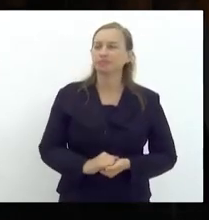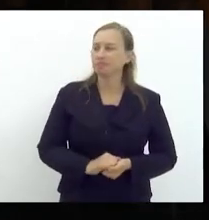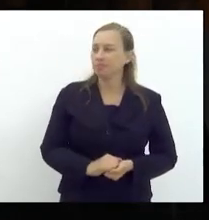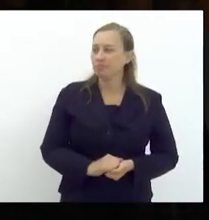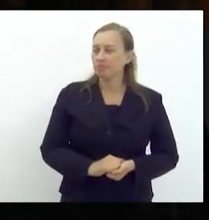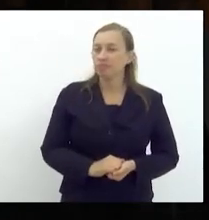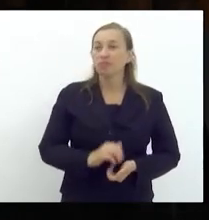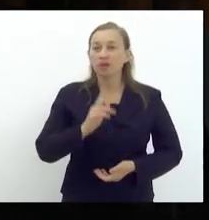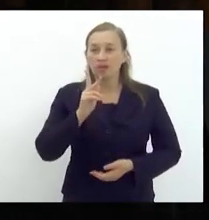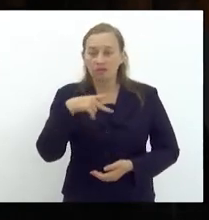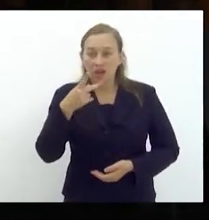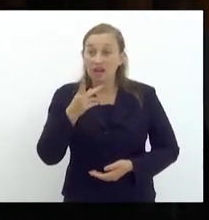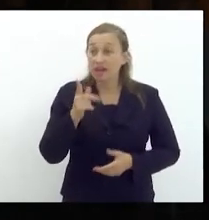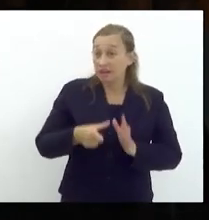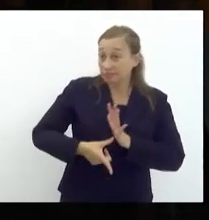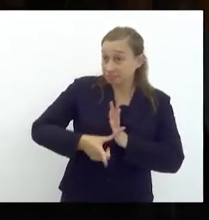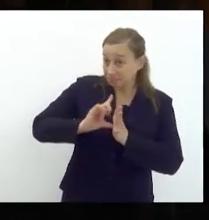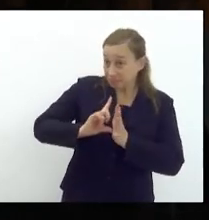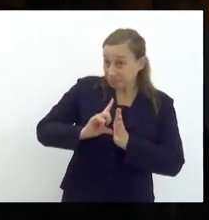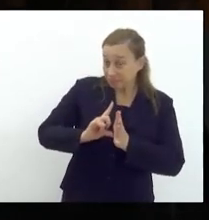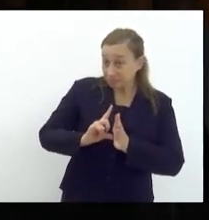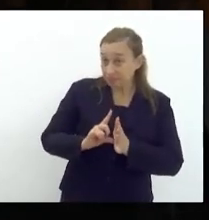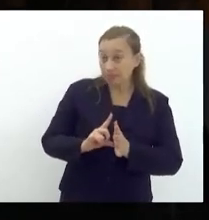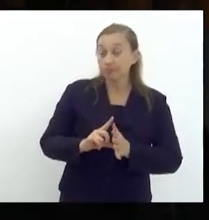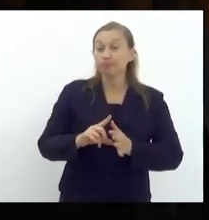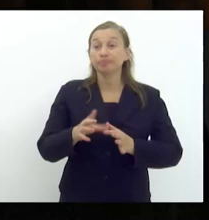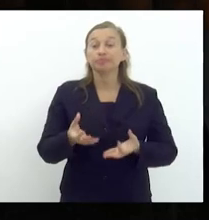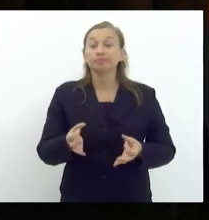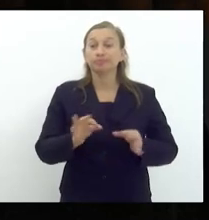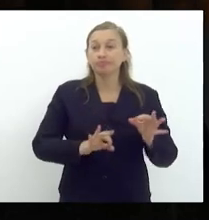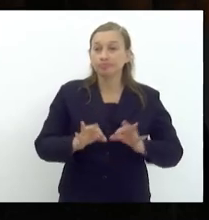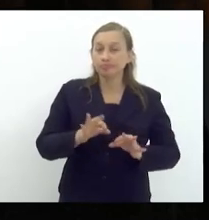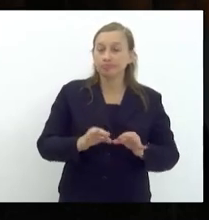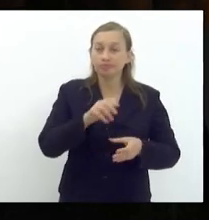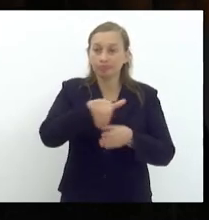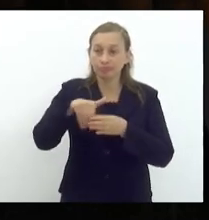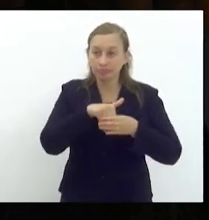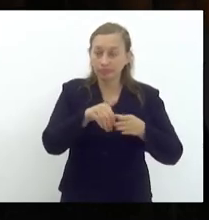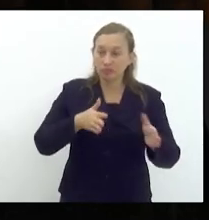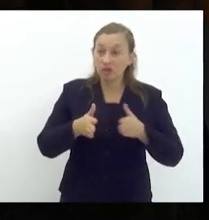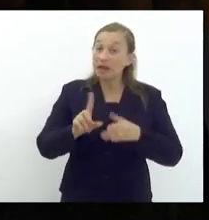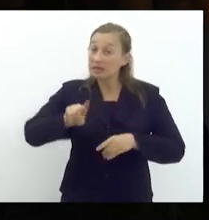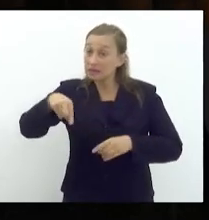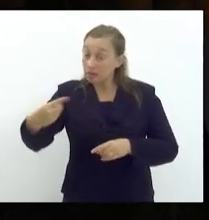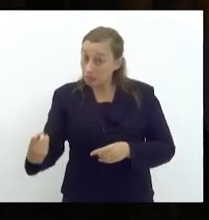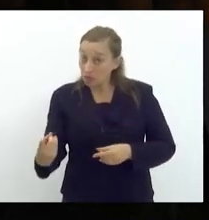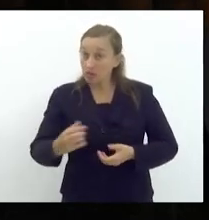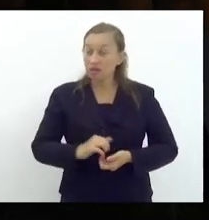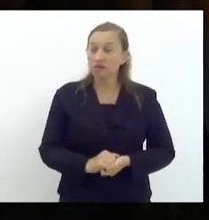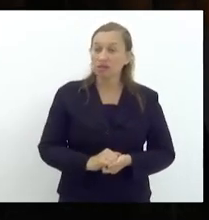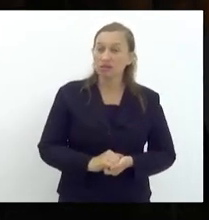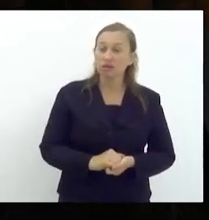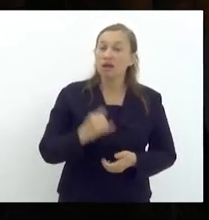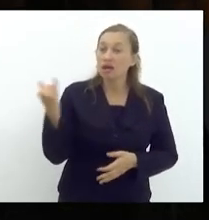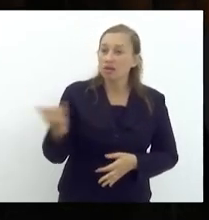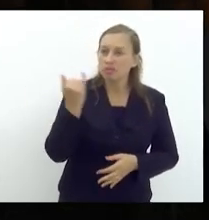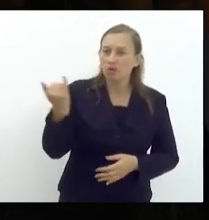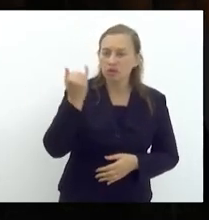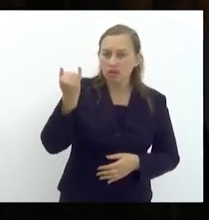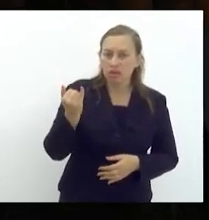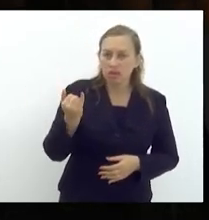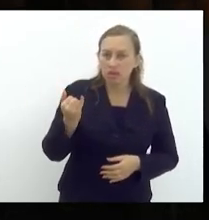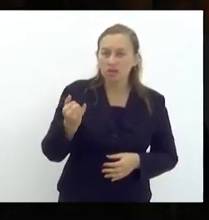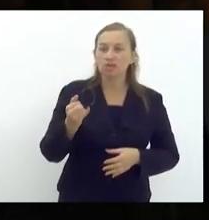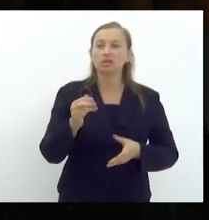que como eu disse anteriormente considerou o programa um gesto meramente eleitoreiro depois se rendeu a importância do programa